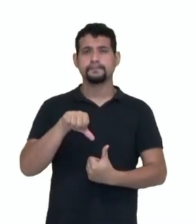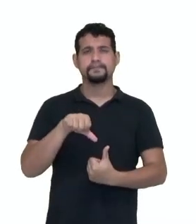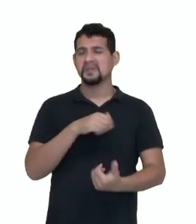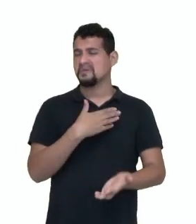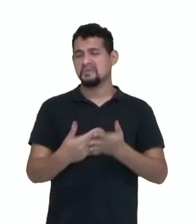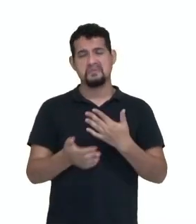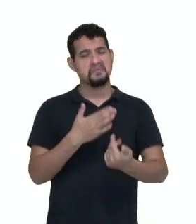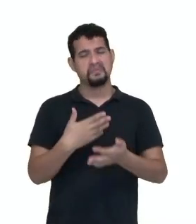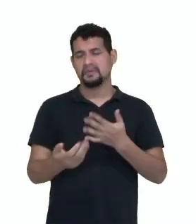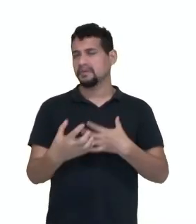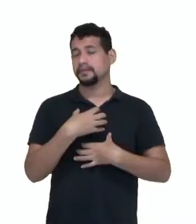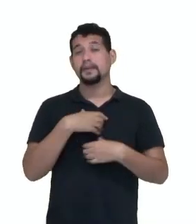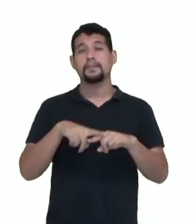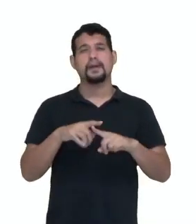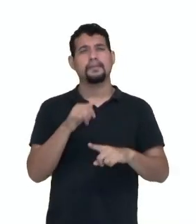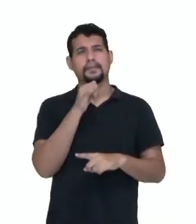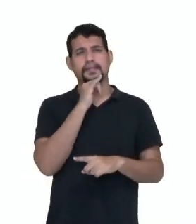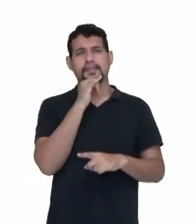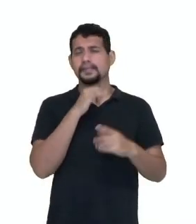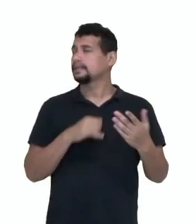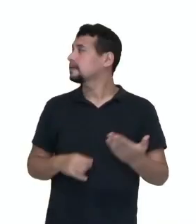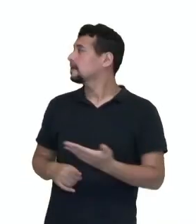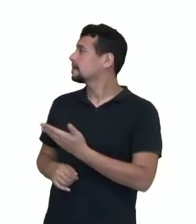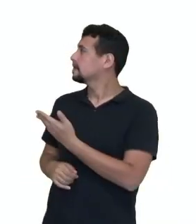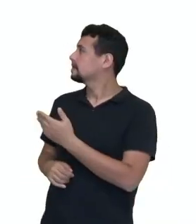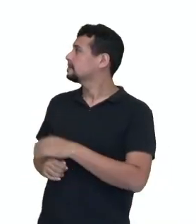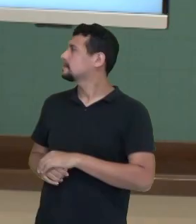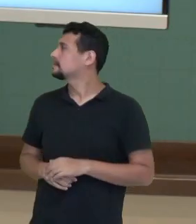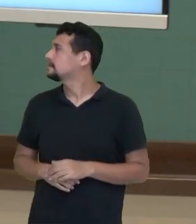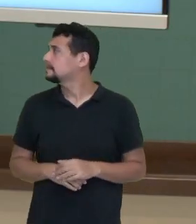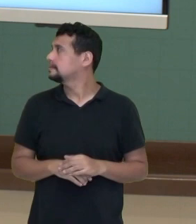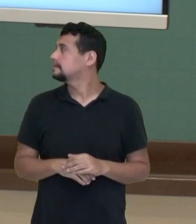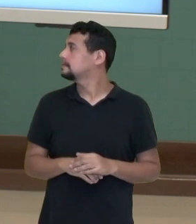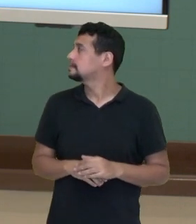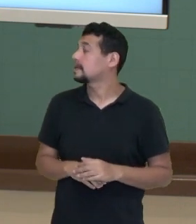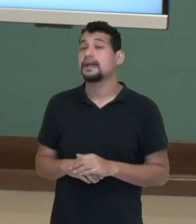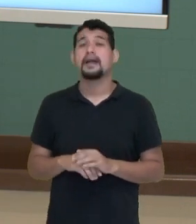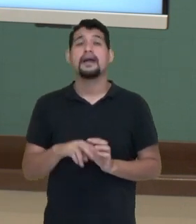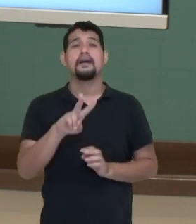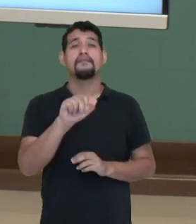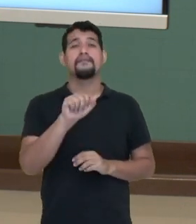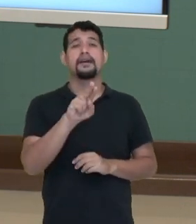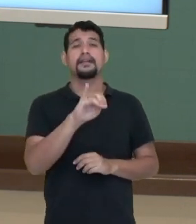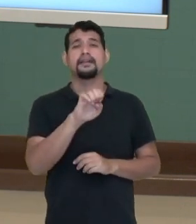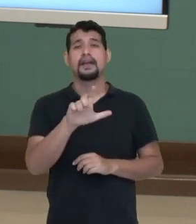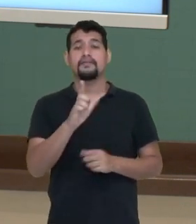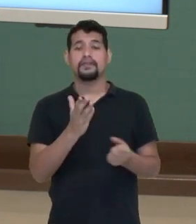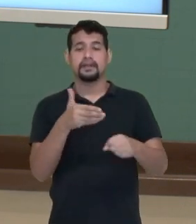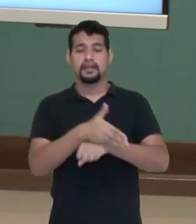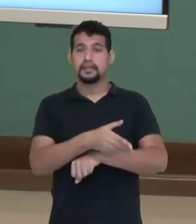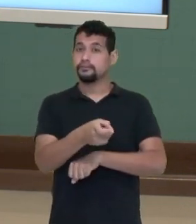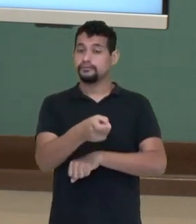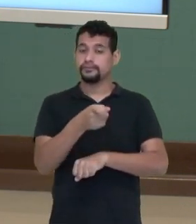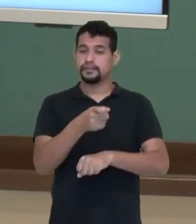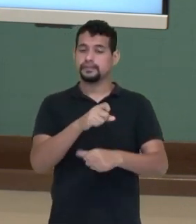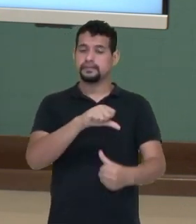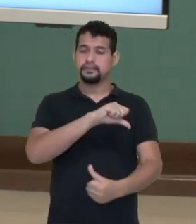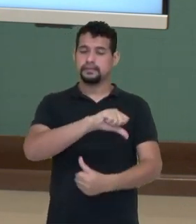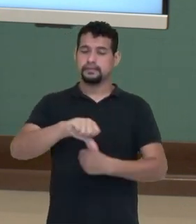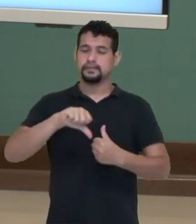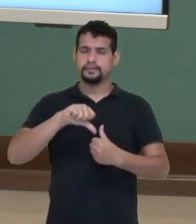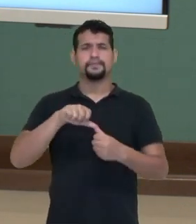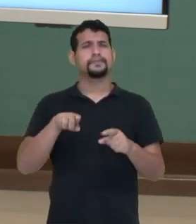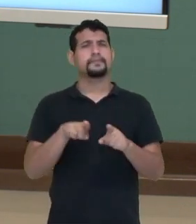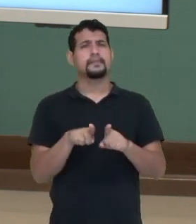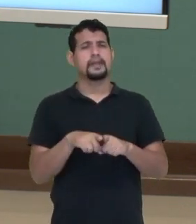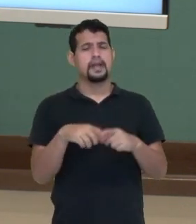Qualquer tipo. Então aqui é a variável que entra, o x, o que está variando. A